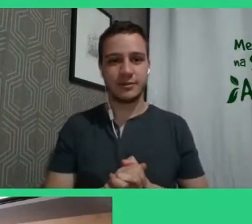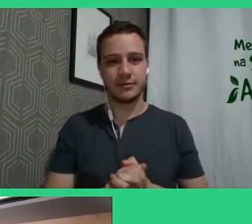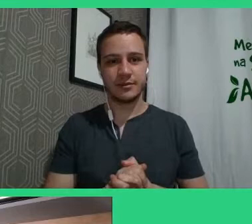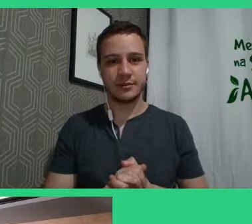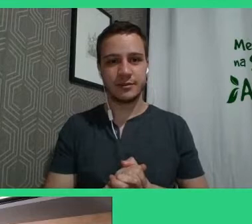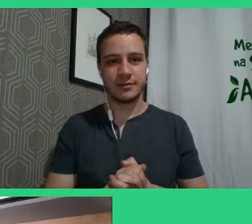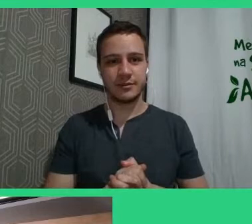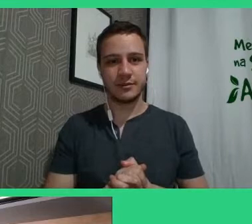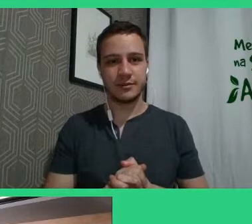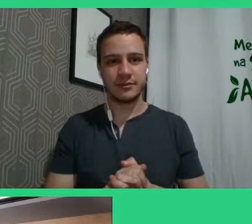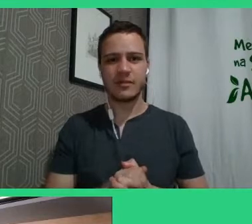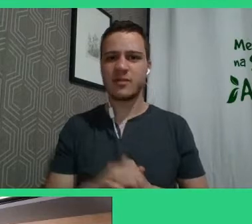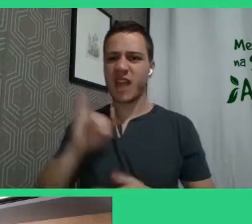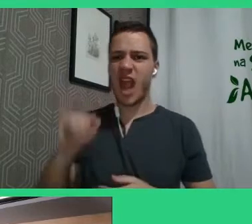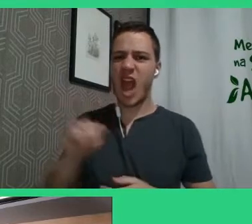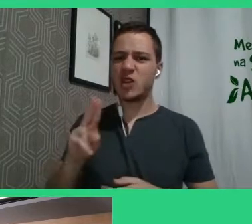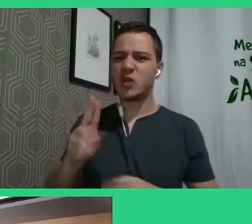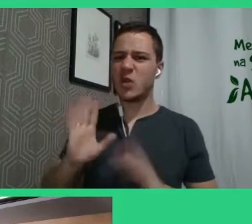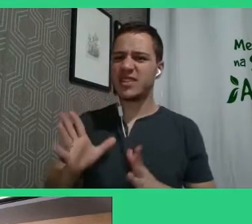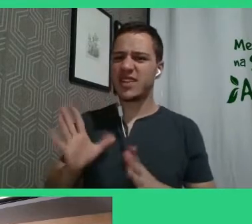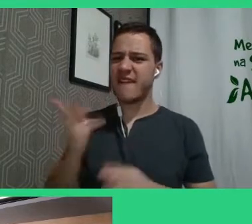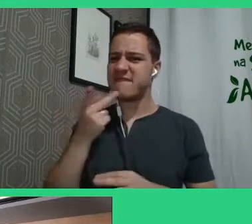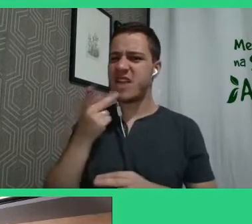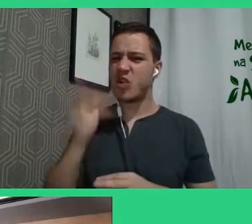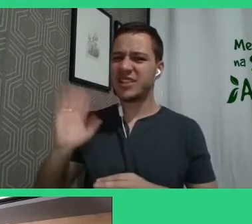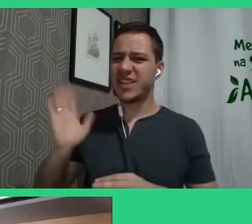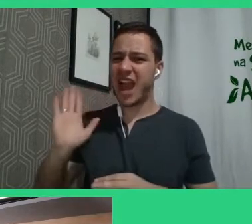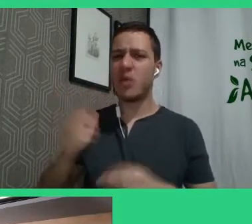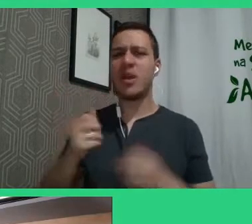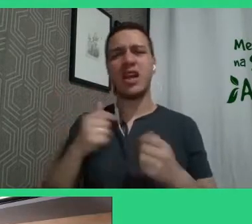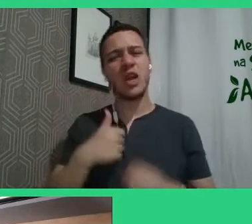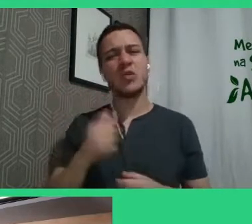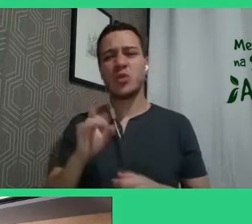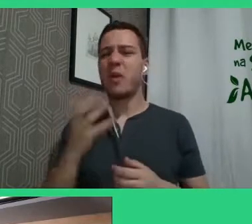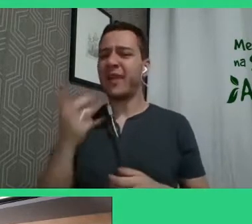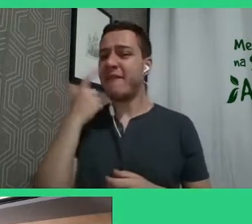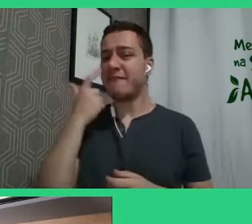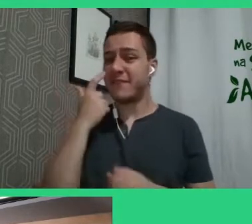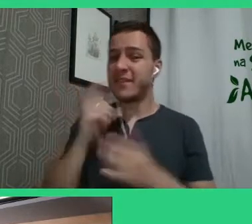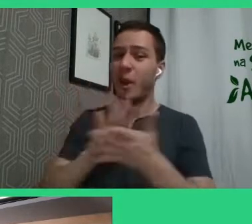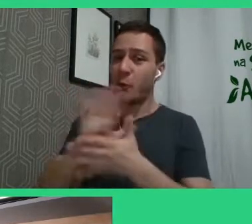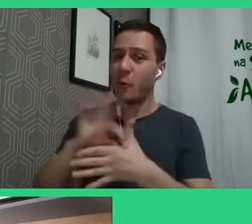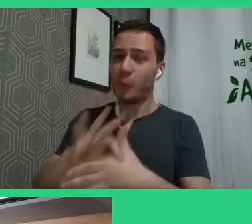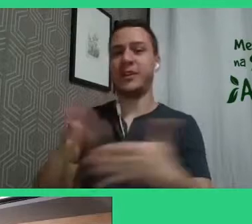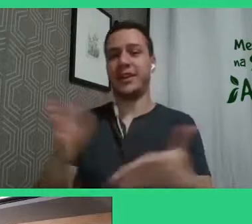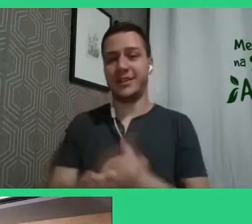A Ju já se despediu, mas eu só queria ver a almôndega da Ju.